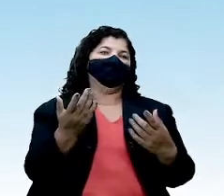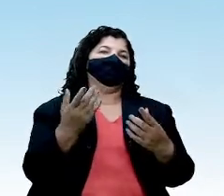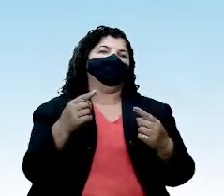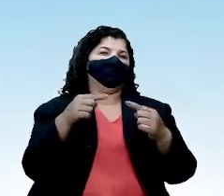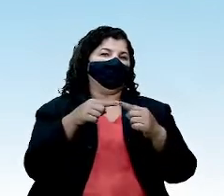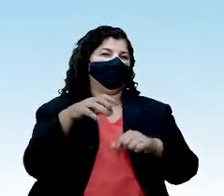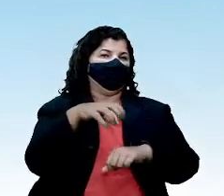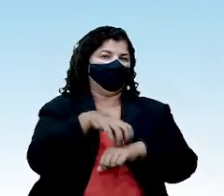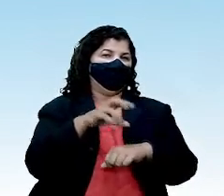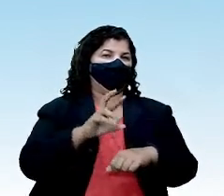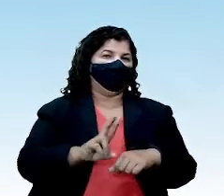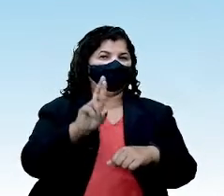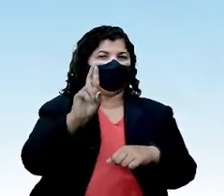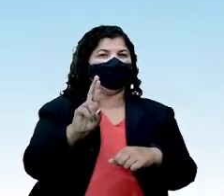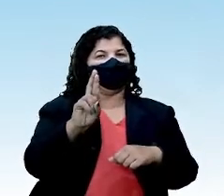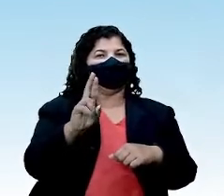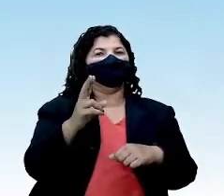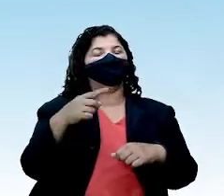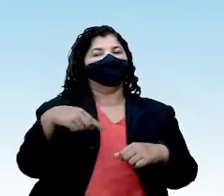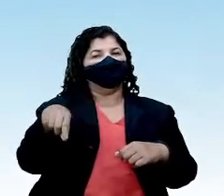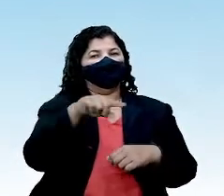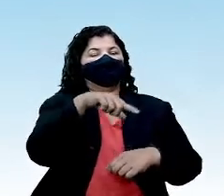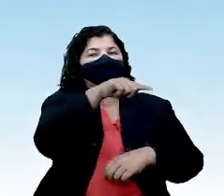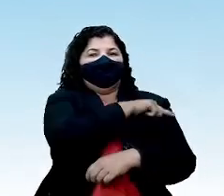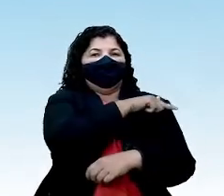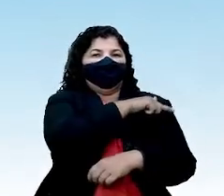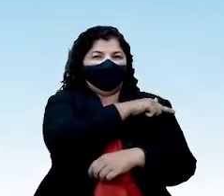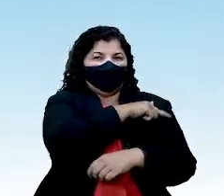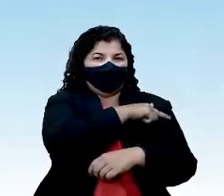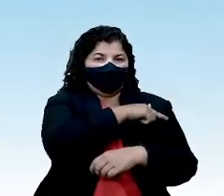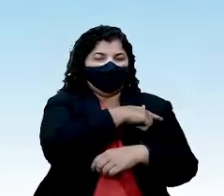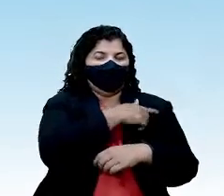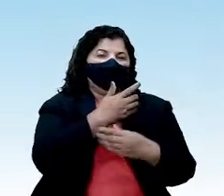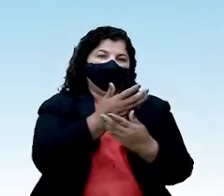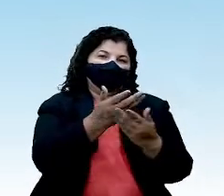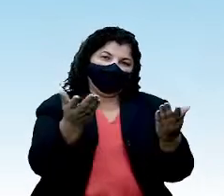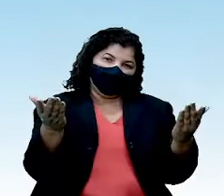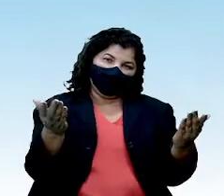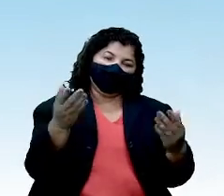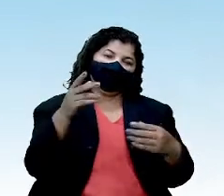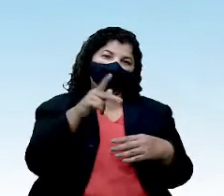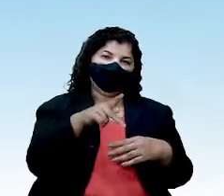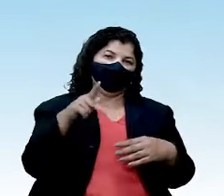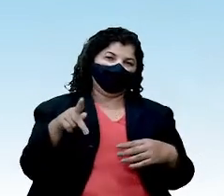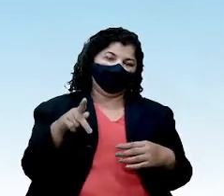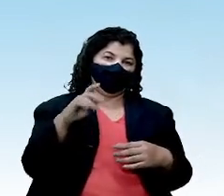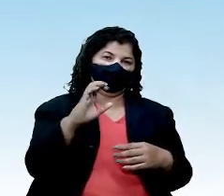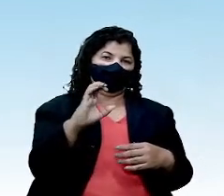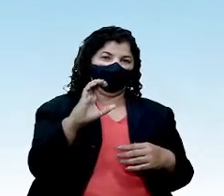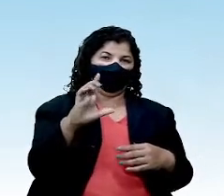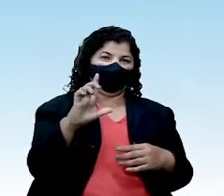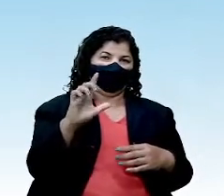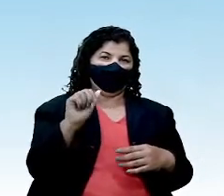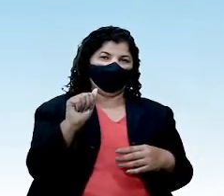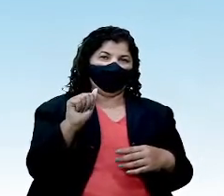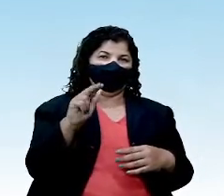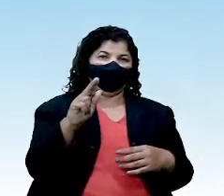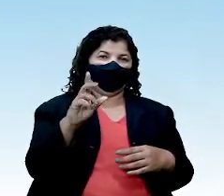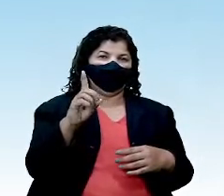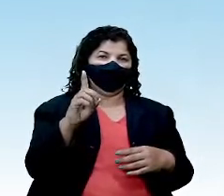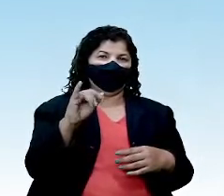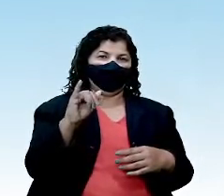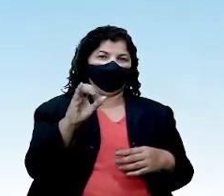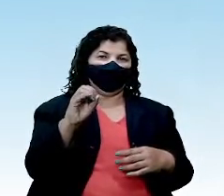absolutismo. Vocês do 7º ano do ensino fundamental, né? Então, eu, professor Cláudio, vos convido